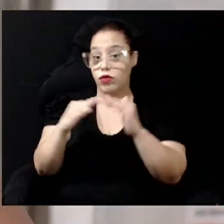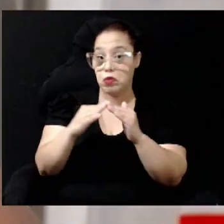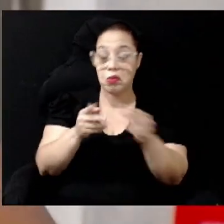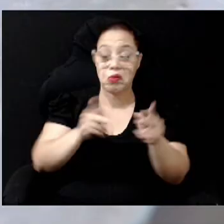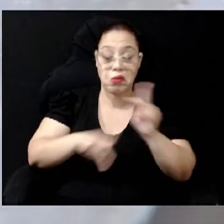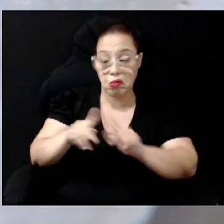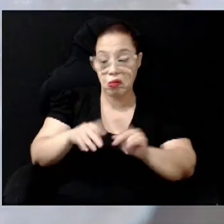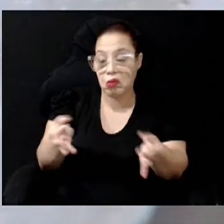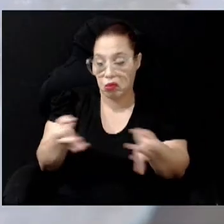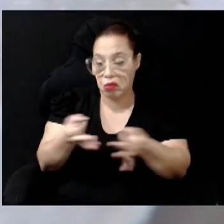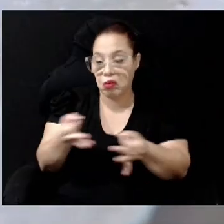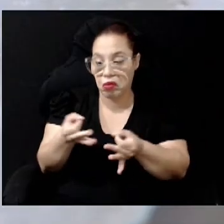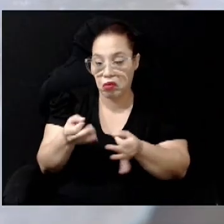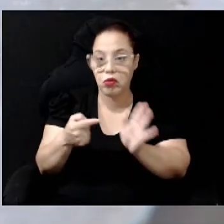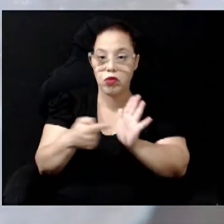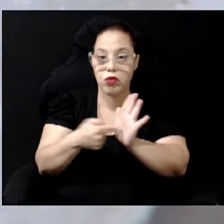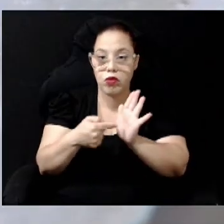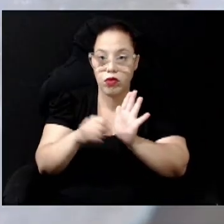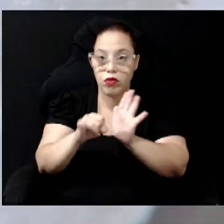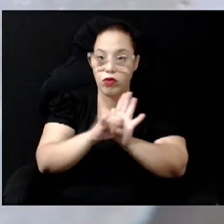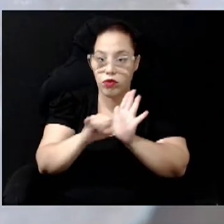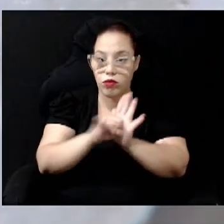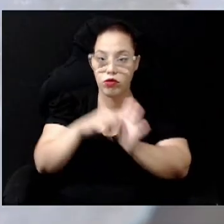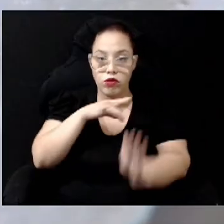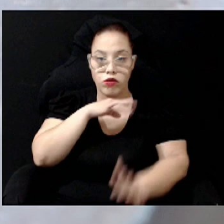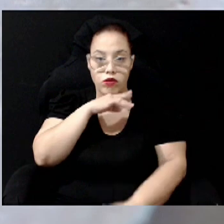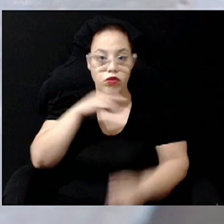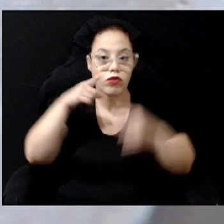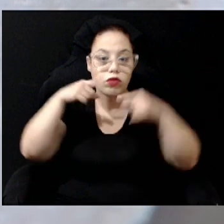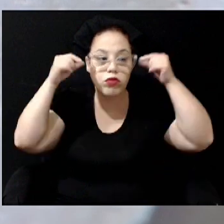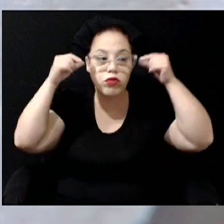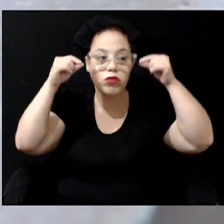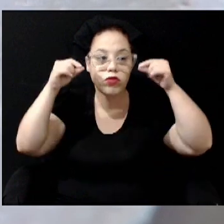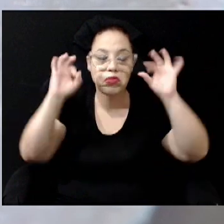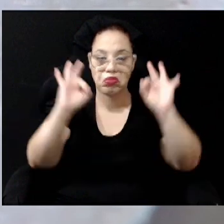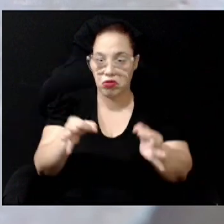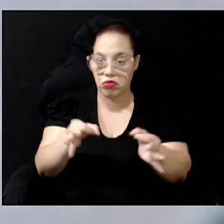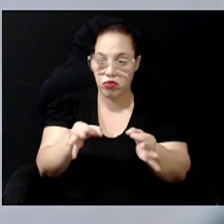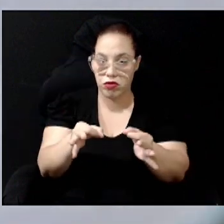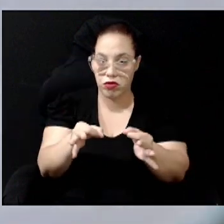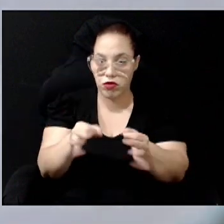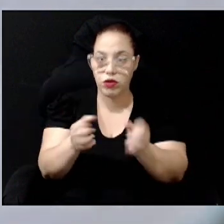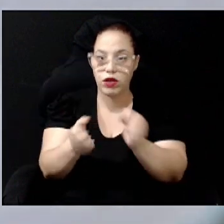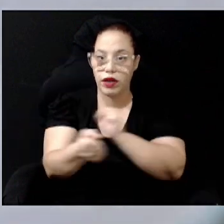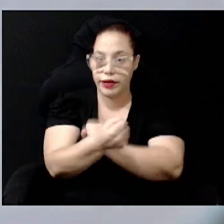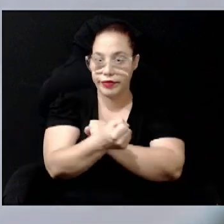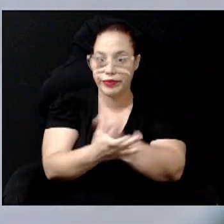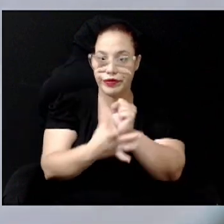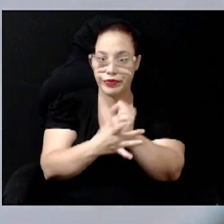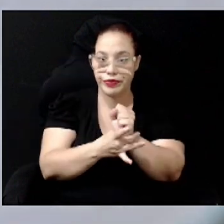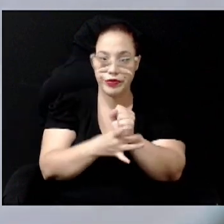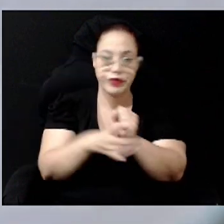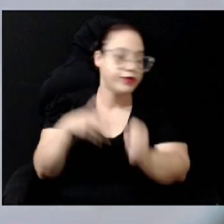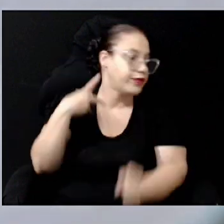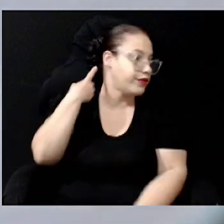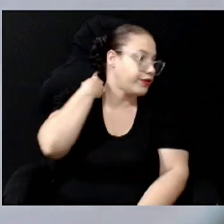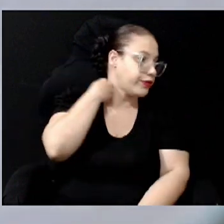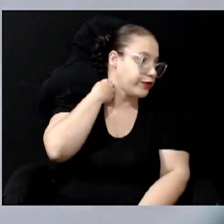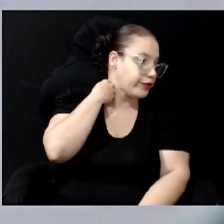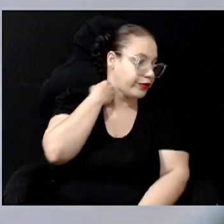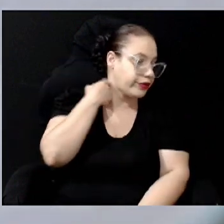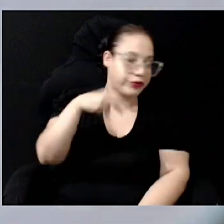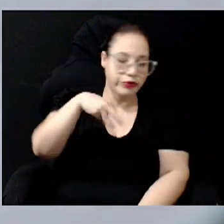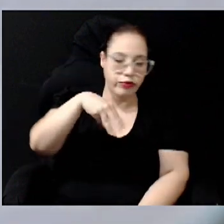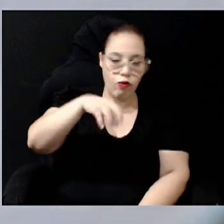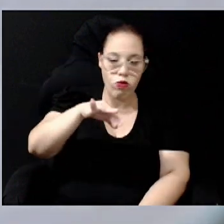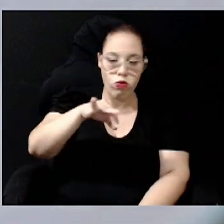moderna de identificar seu cão ou gato de maneira eficaz e segura. O microchip é um microcircuito eletrônico do